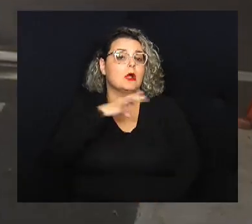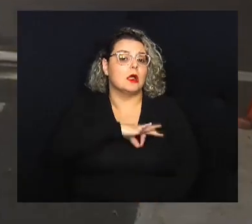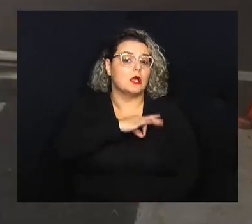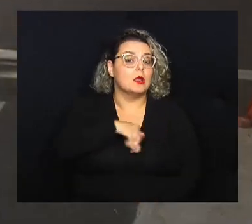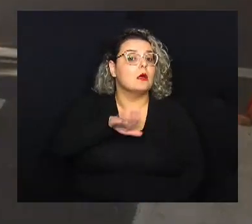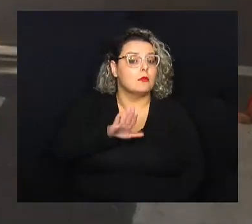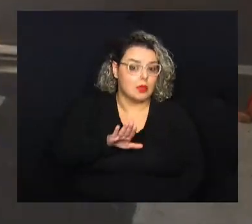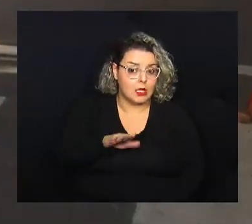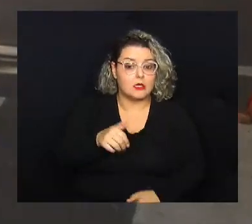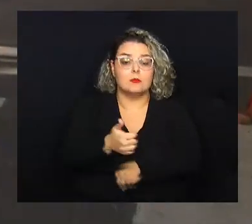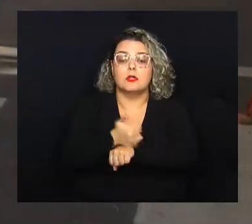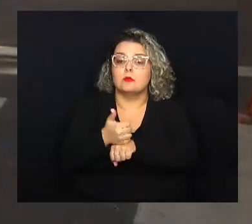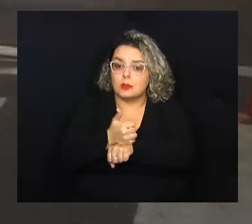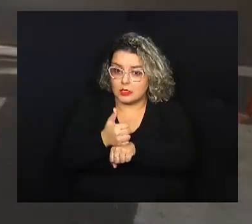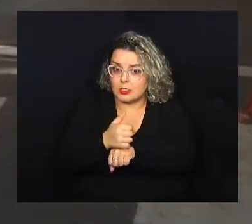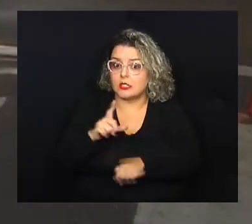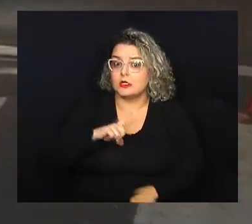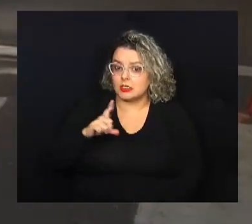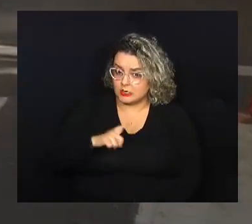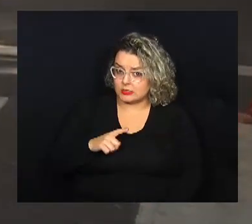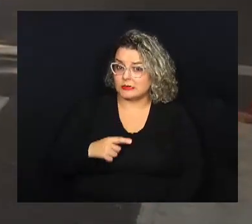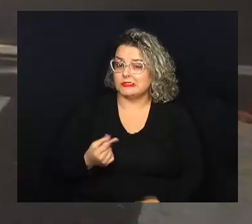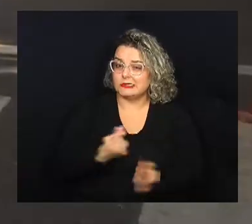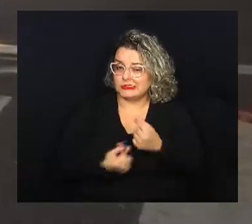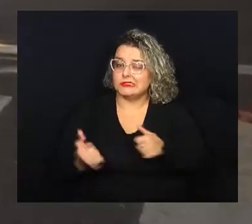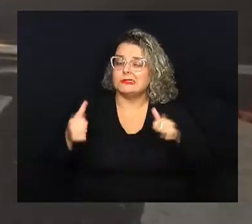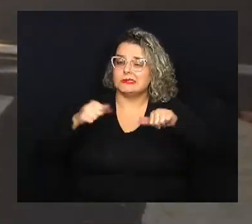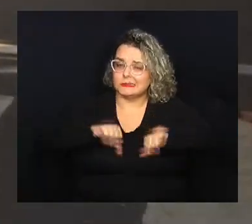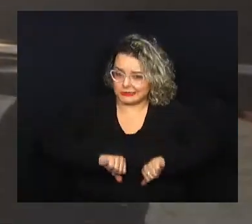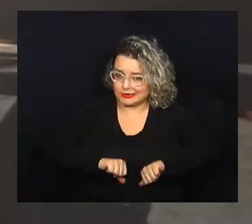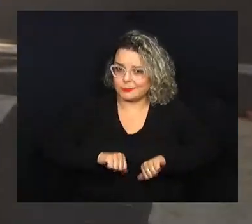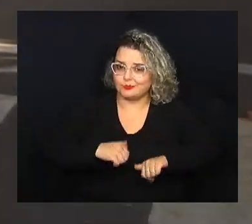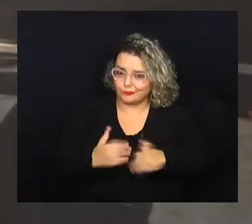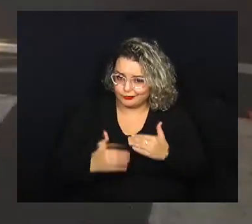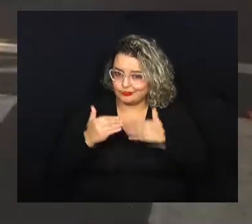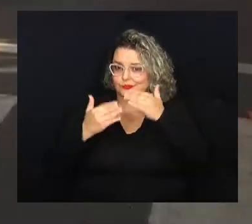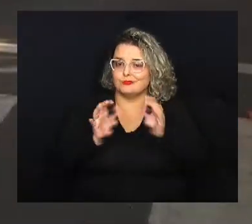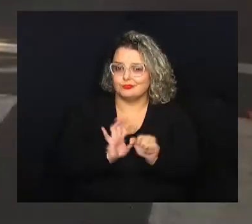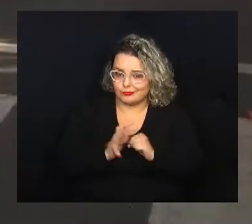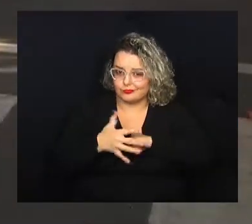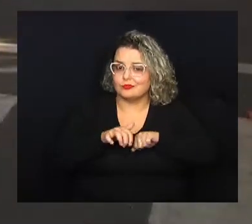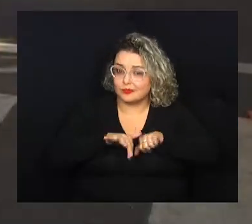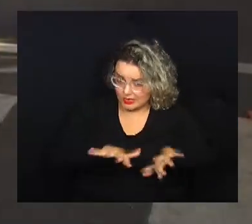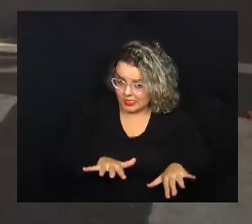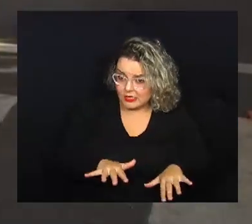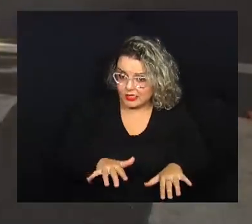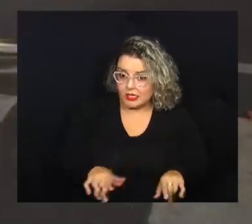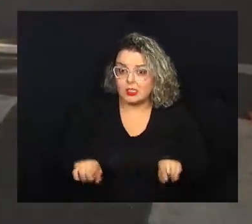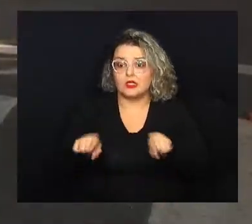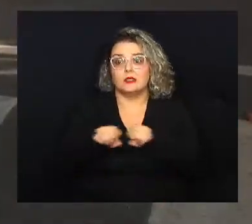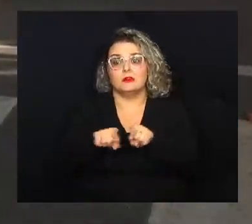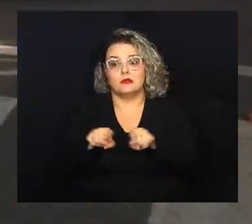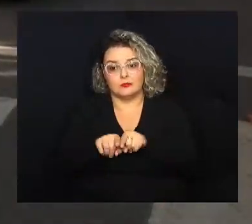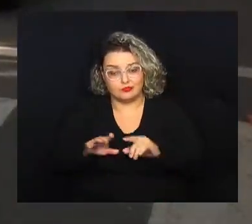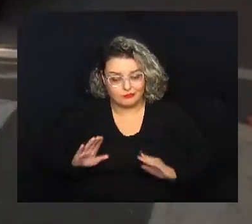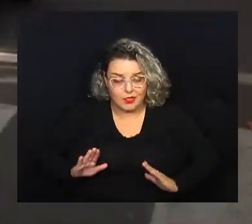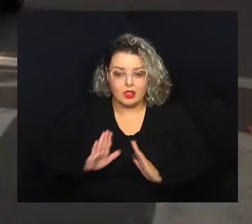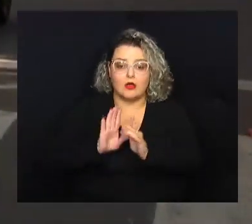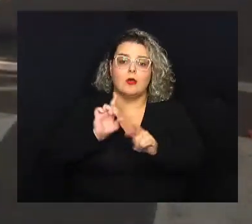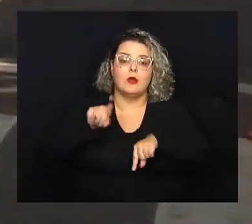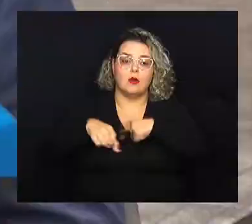que, além de terem passado pela crise econômica gerada durante a Covid-19, ainda enfrentam